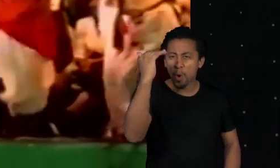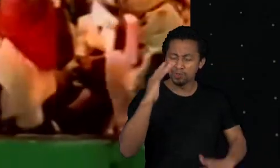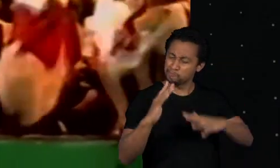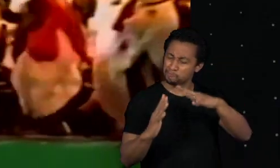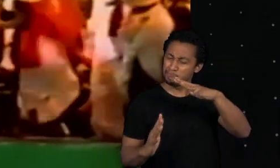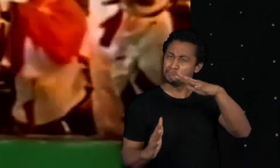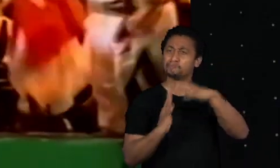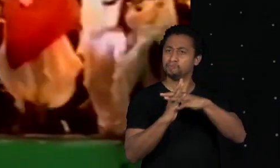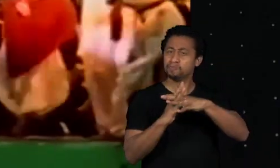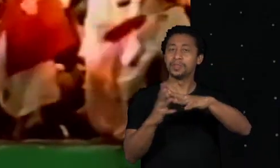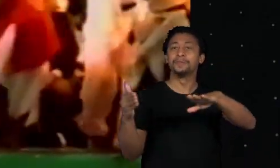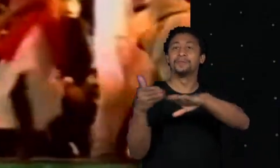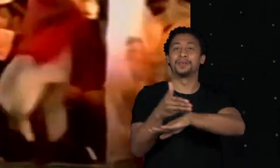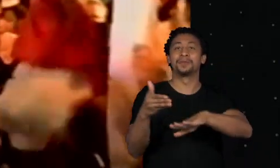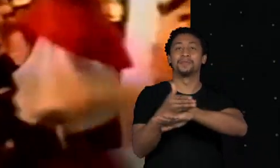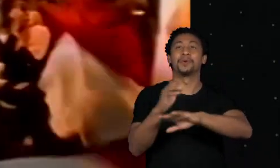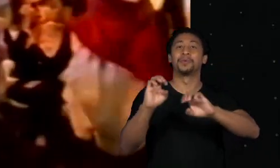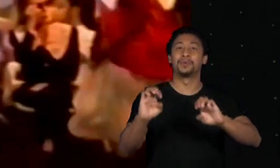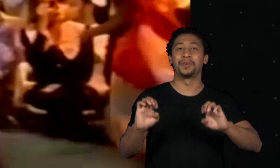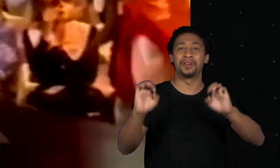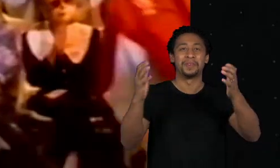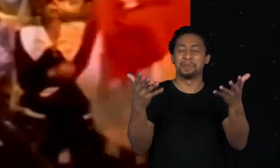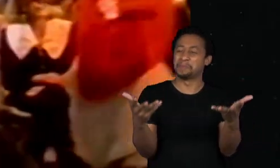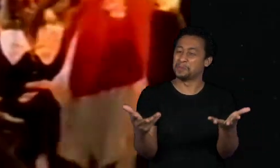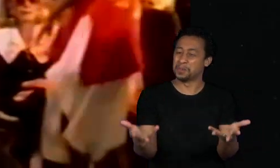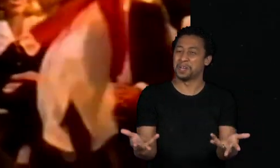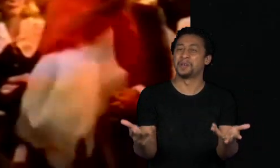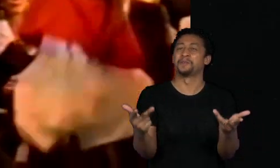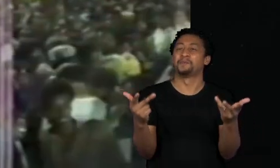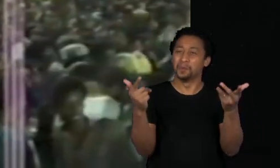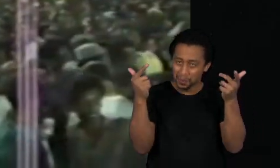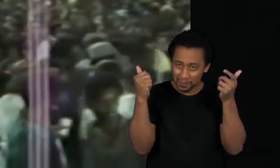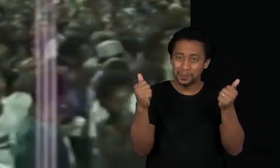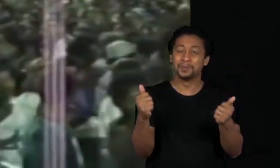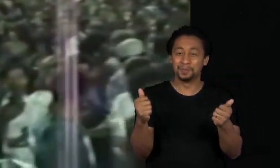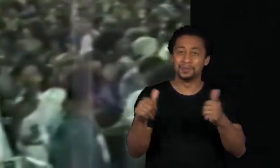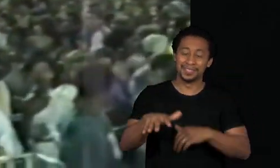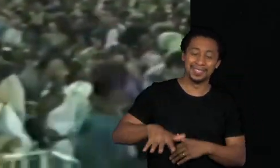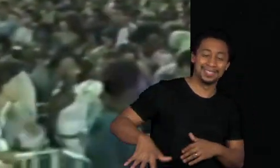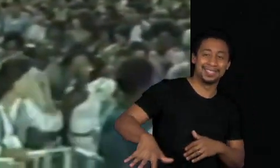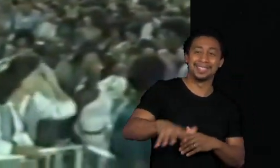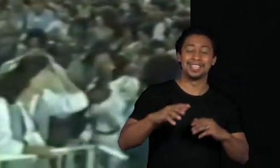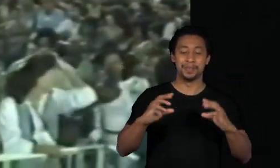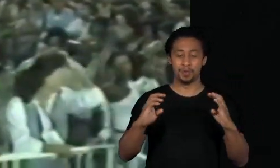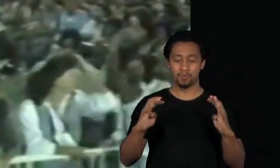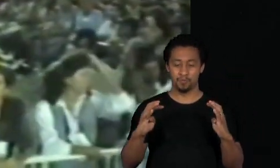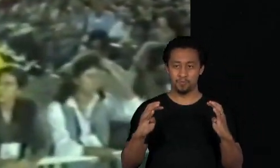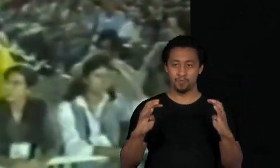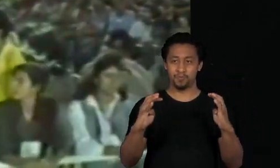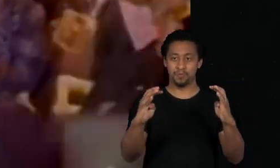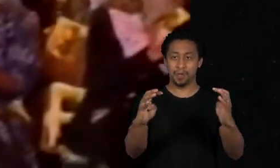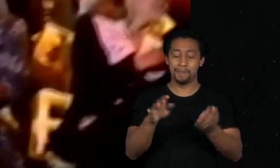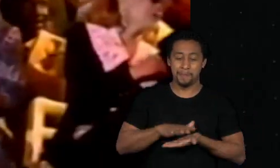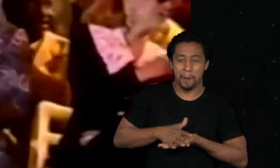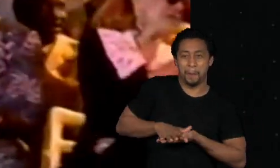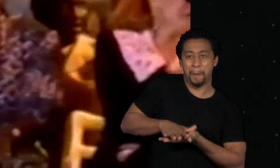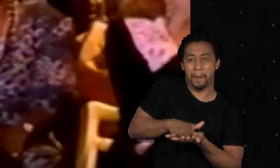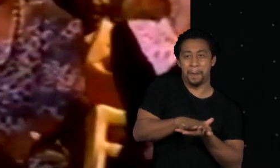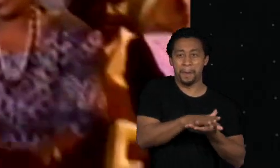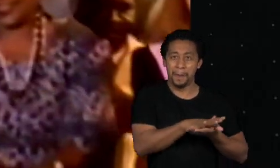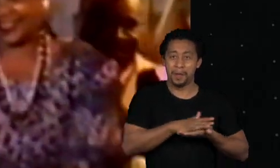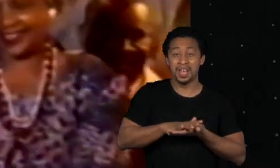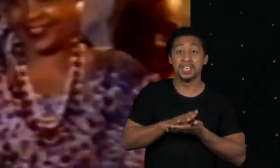participaram de um evento que foi fantástico no Sambódromo, com 50 mil pessoas.